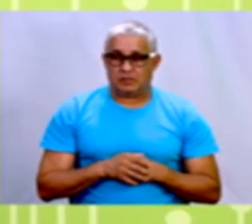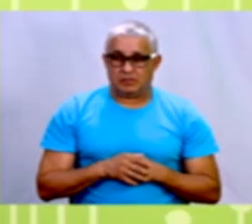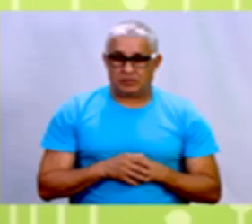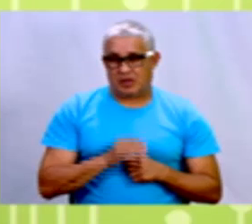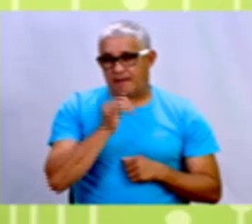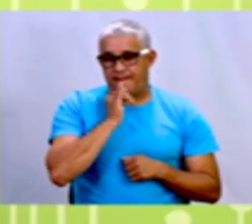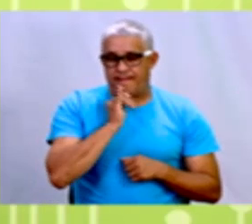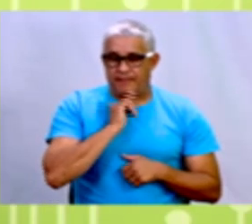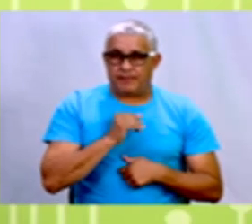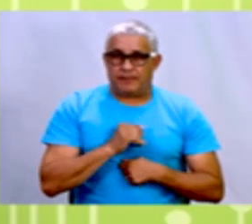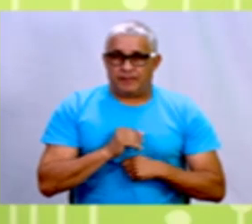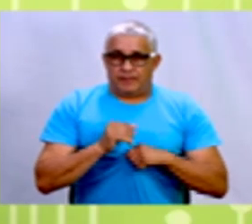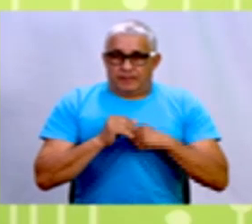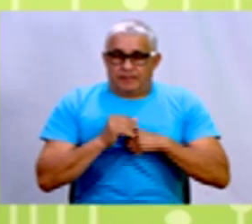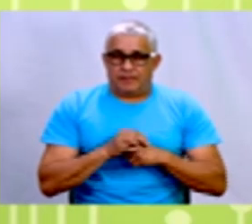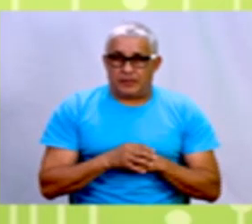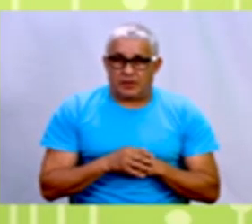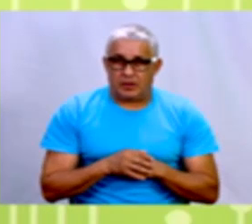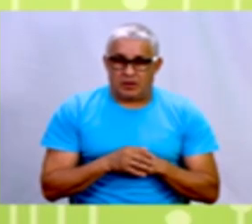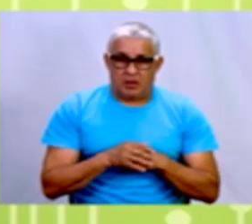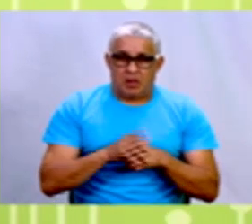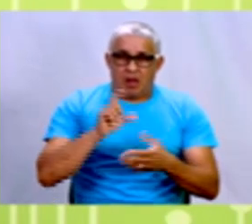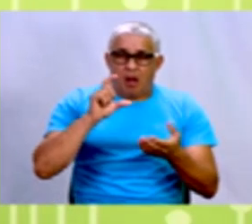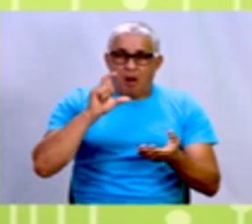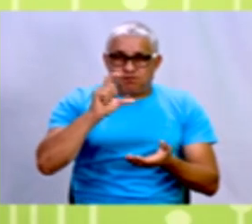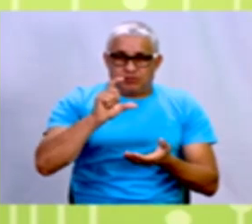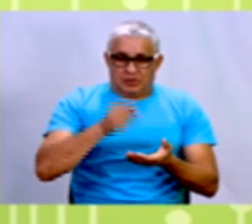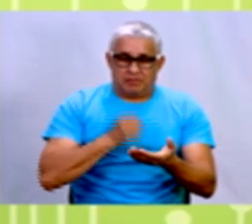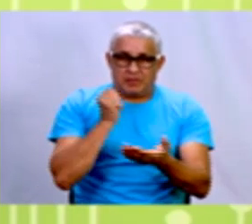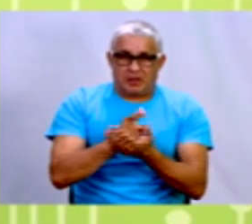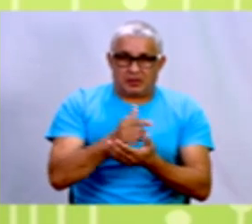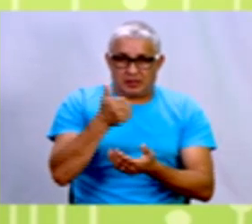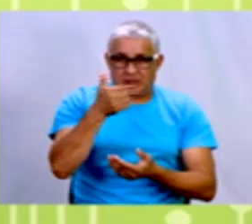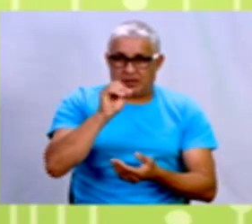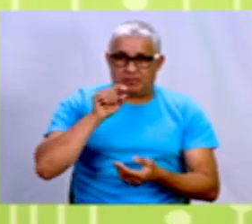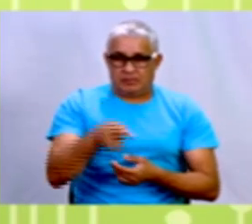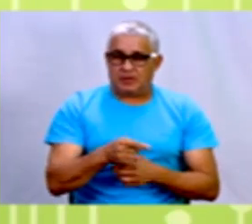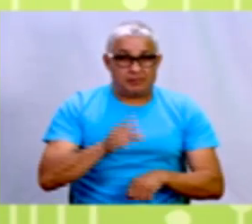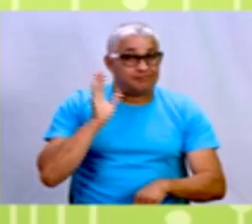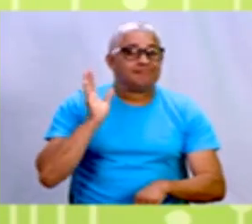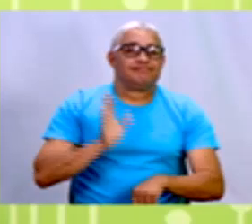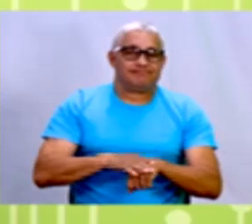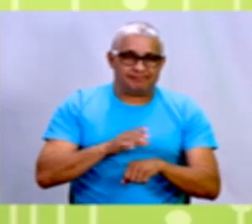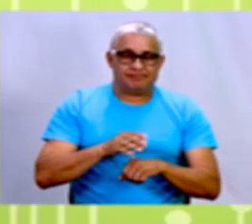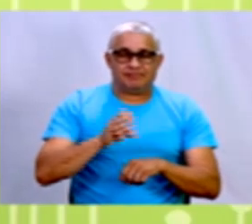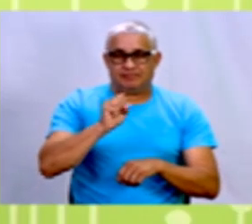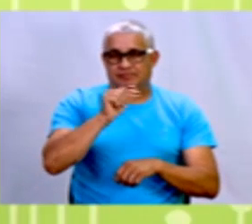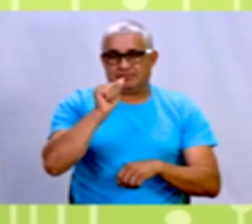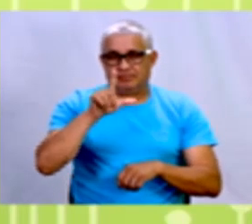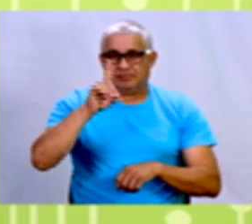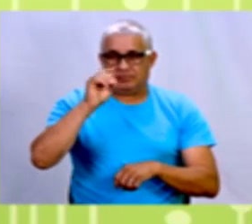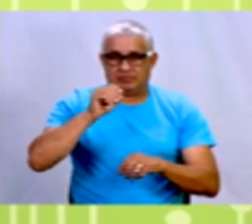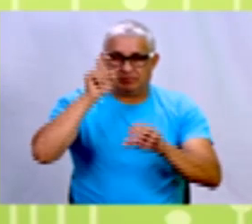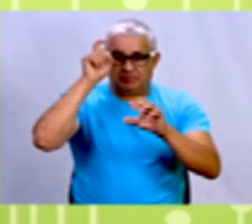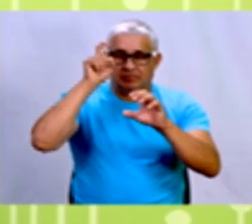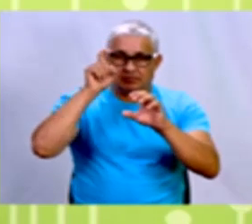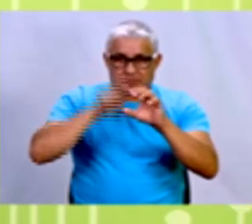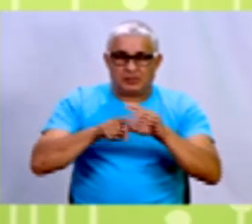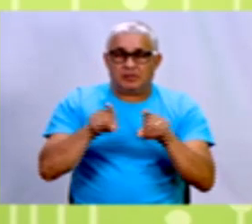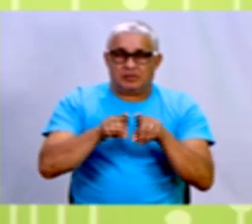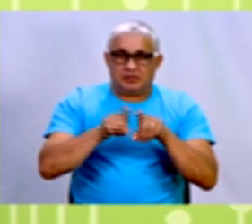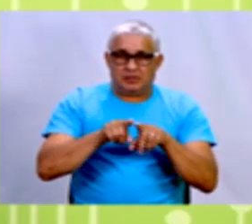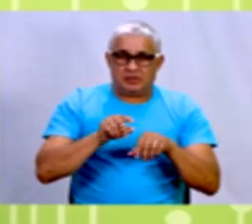por exemplo, o montante que eu vou ter que pagar não vai ser 10 mil, vai ser mais. Então, é meu saldo devedor no ato do empréstimo, ou no